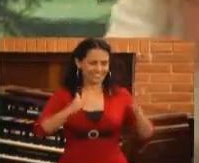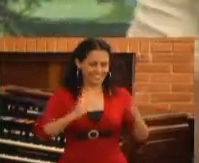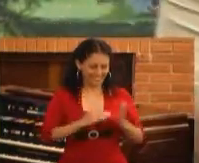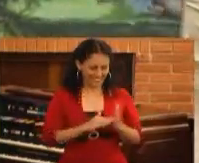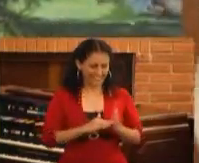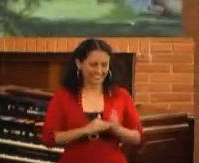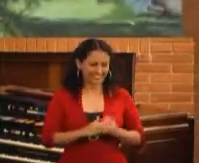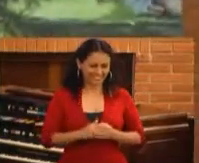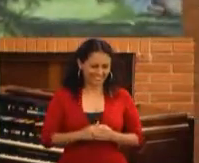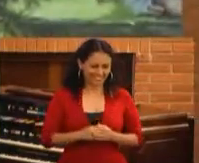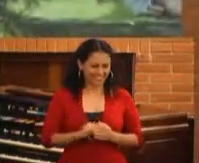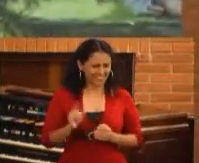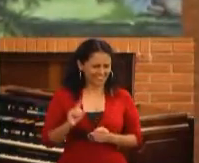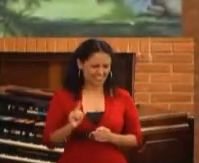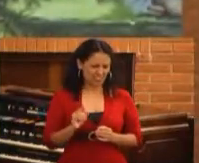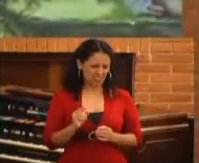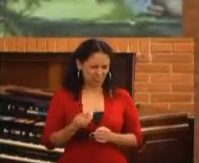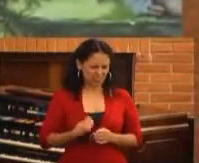não uma vida